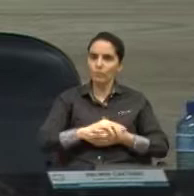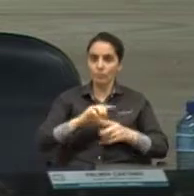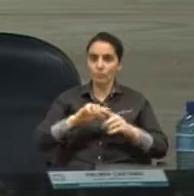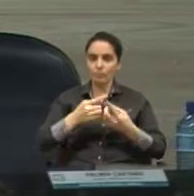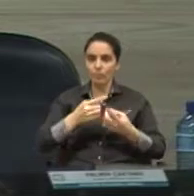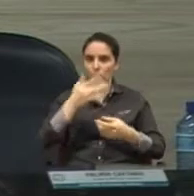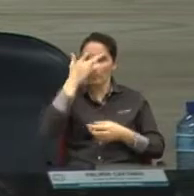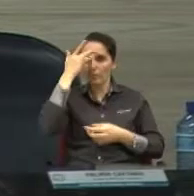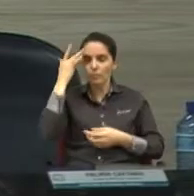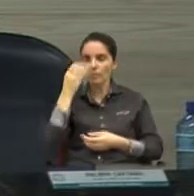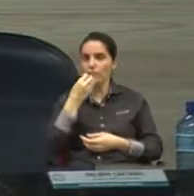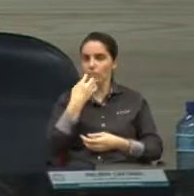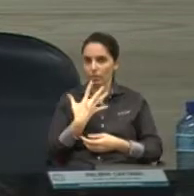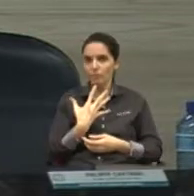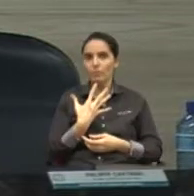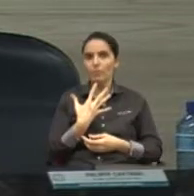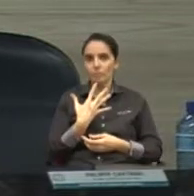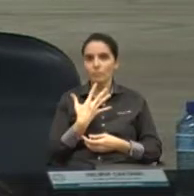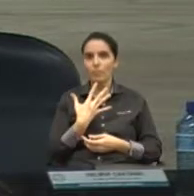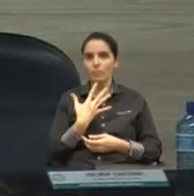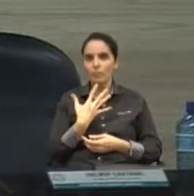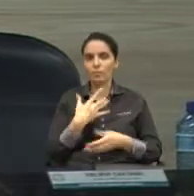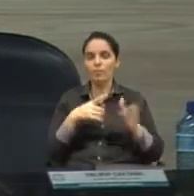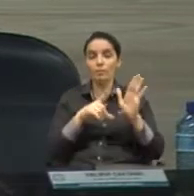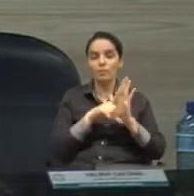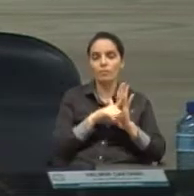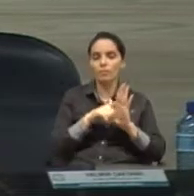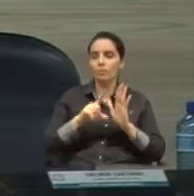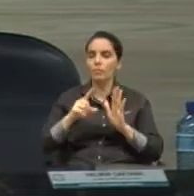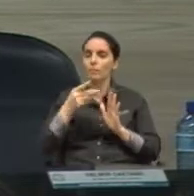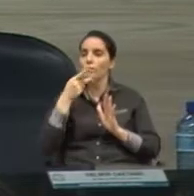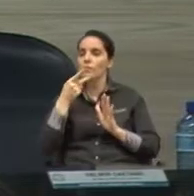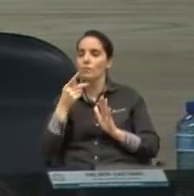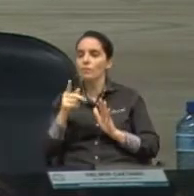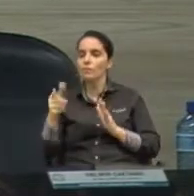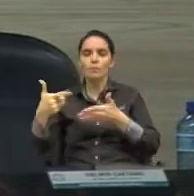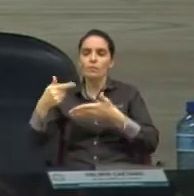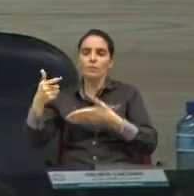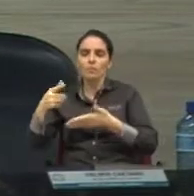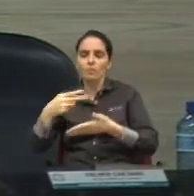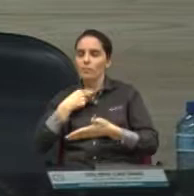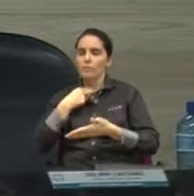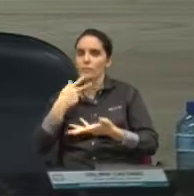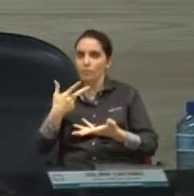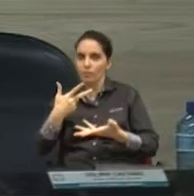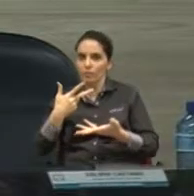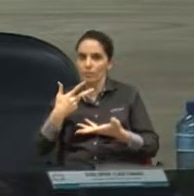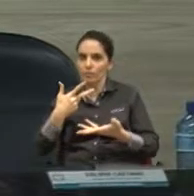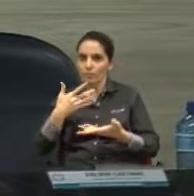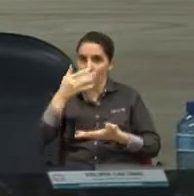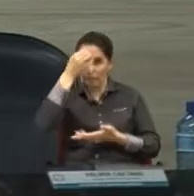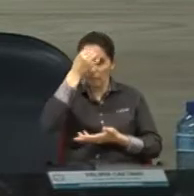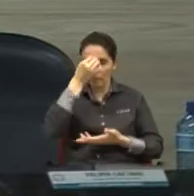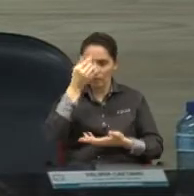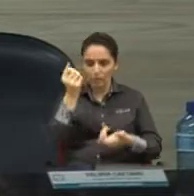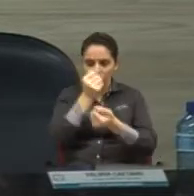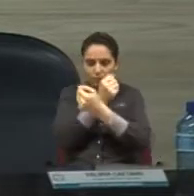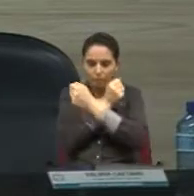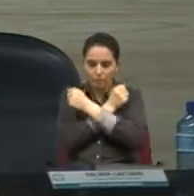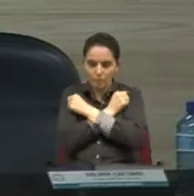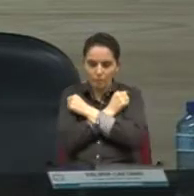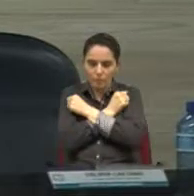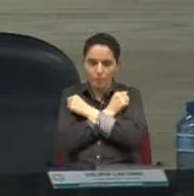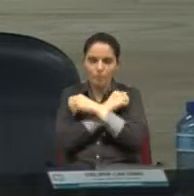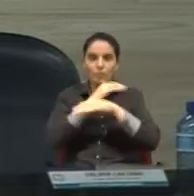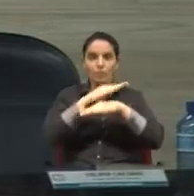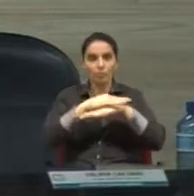civis, a lei vem e pega a gente. Então fica aqui o meu abraço, o meu conforto